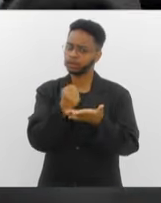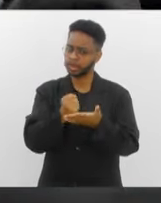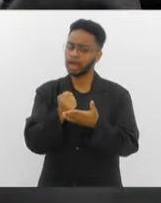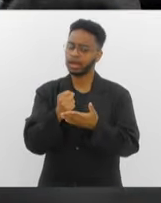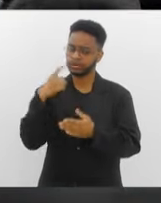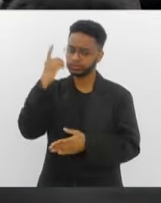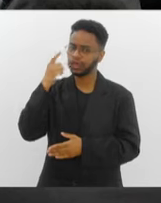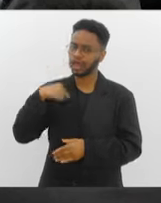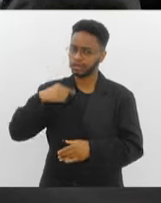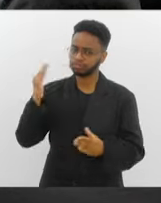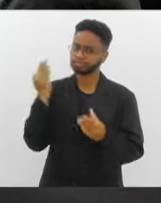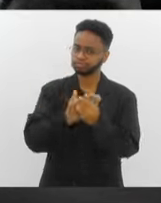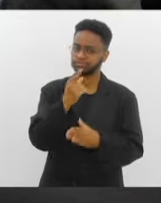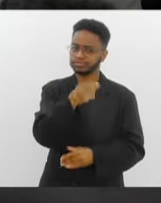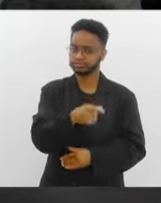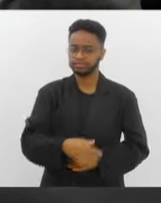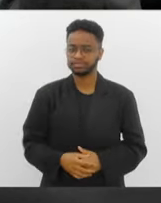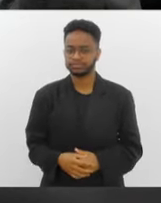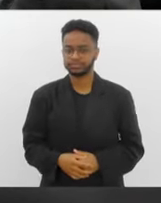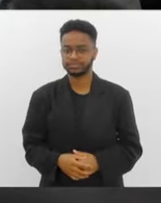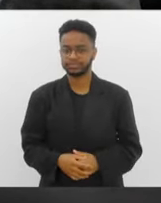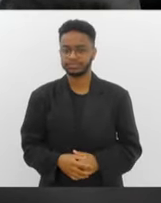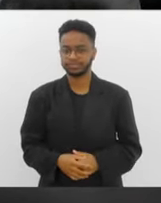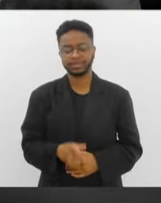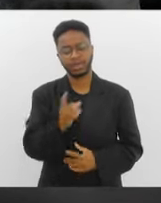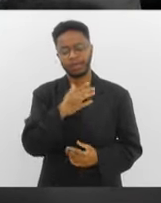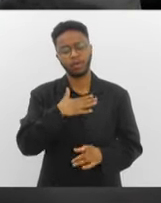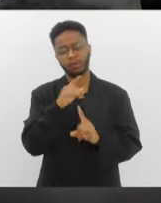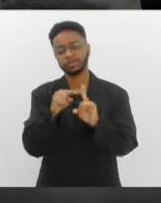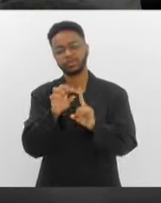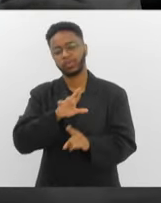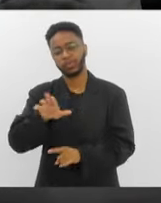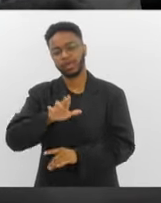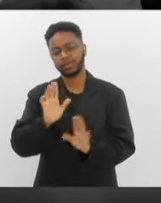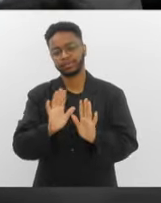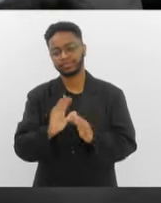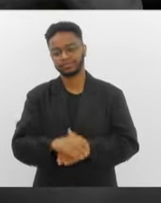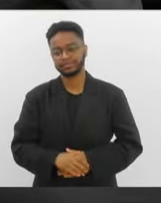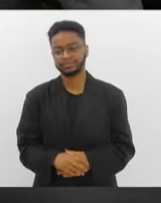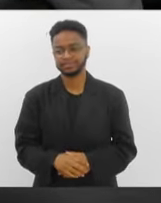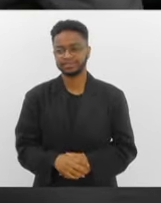outro. Foi meu objetivo, Carlos Mink, certamente. Obrigado.